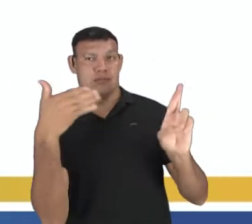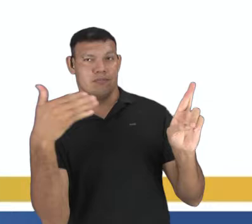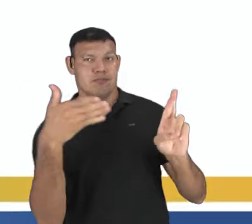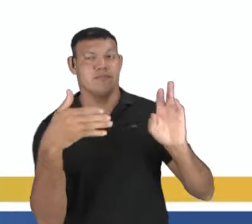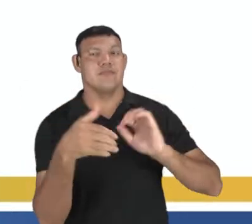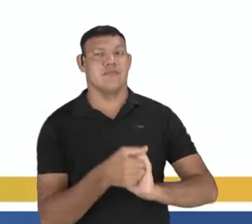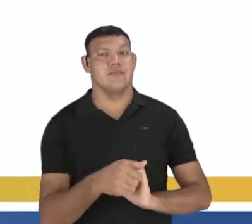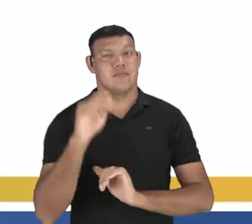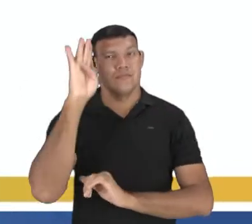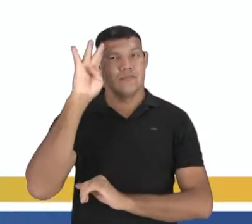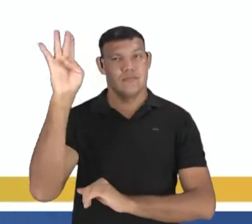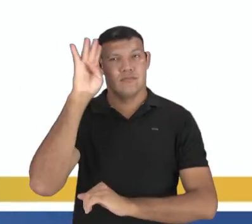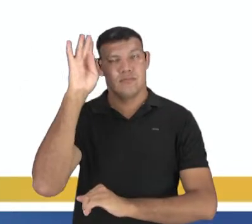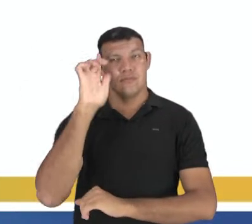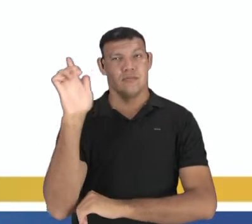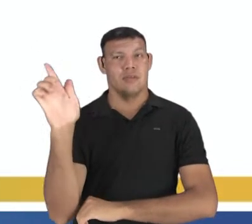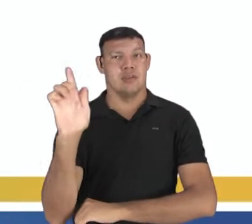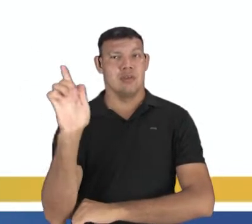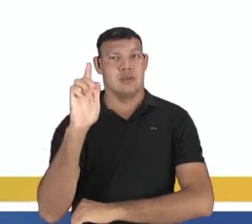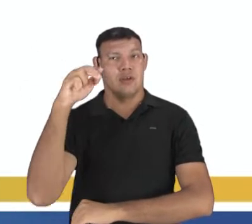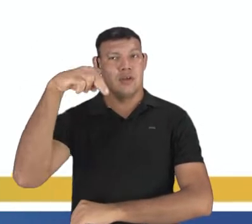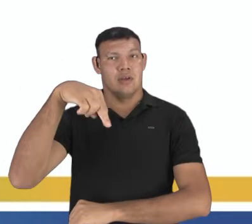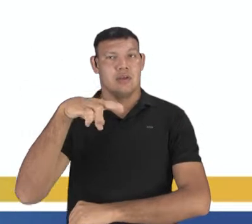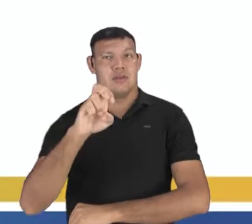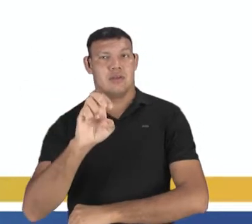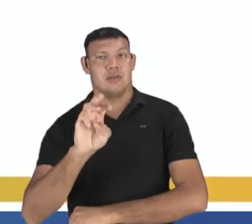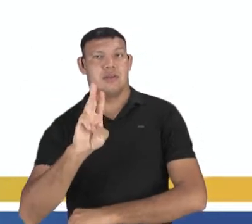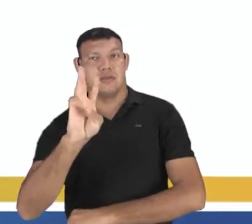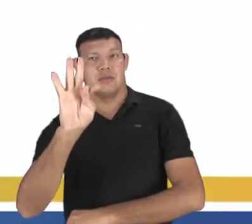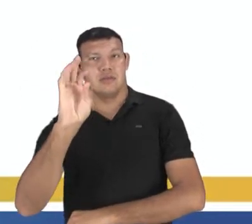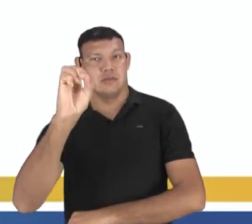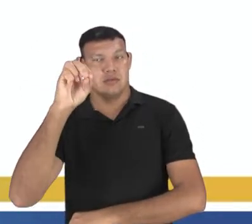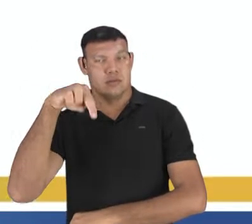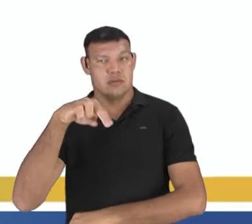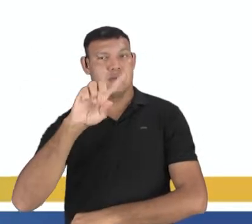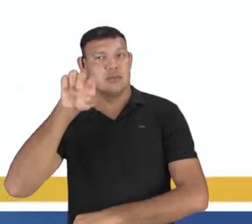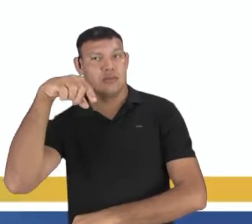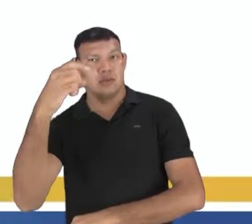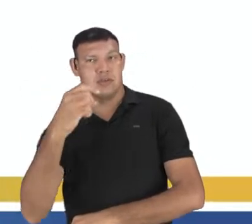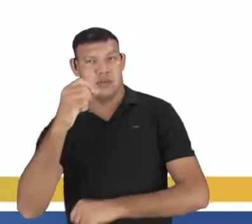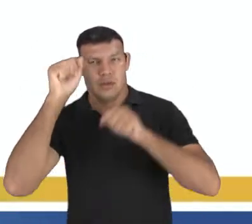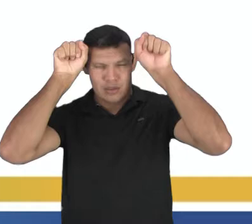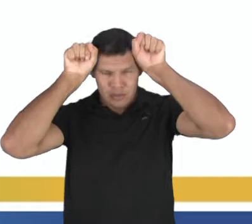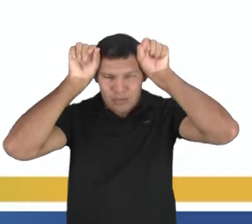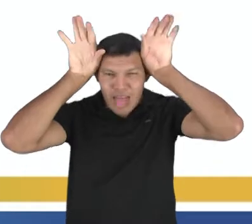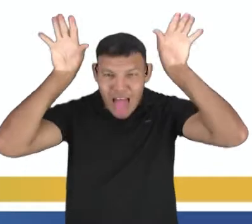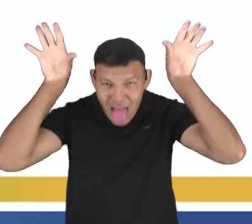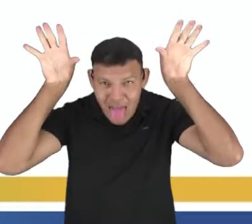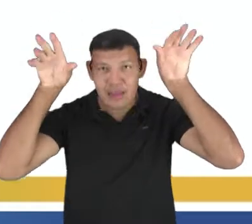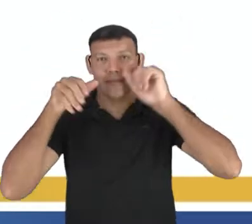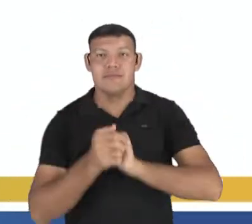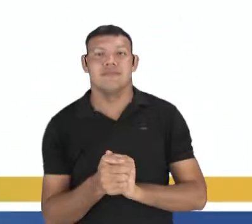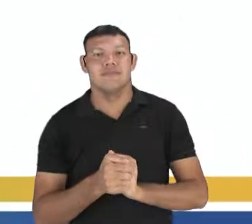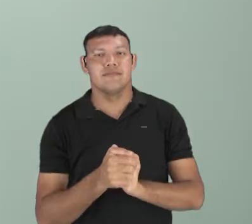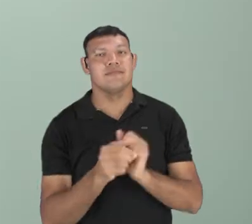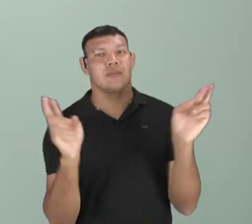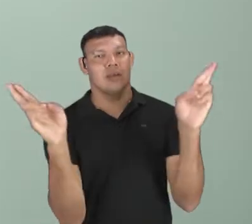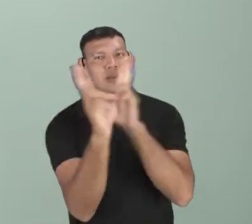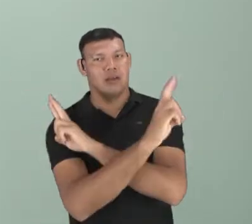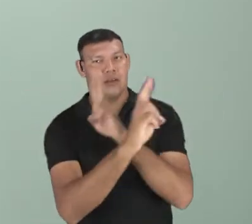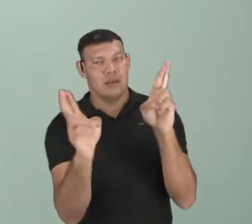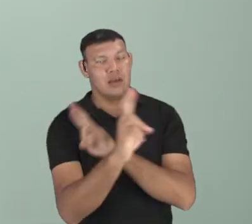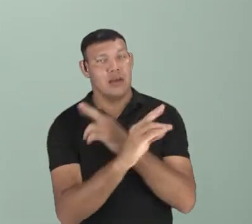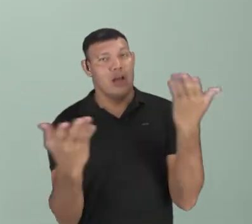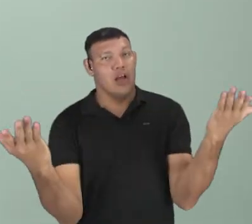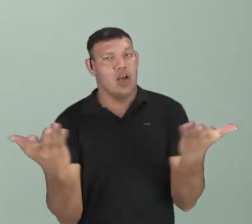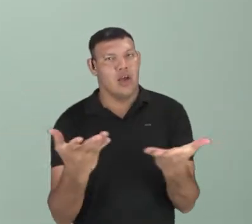da gravitação universal de Newton, depois a gente passou pela relatividade de Einstein, e agora nós estamos no momento quântico, a